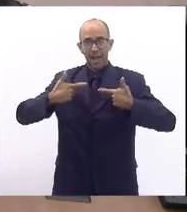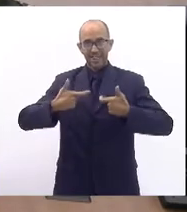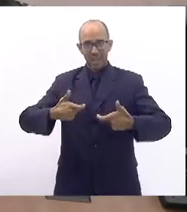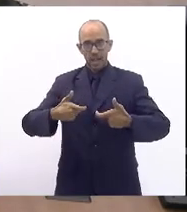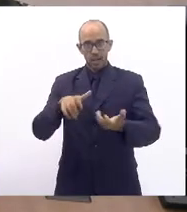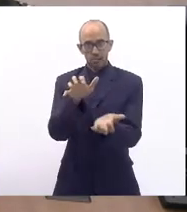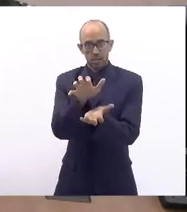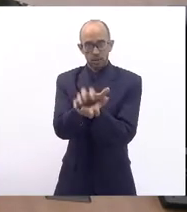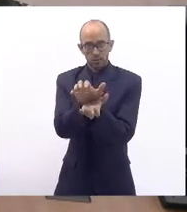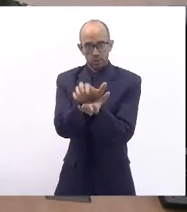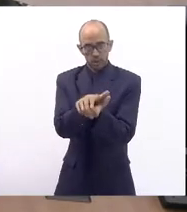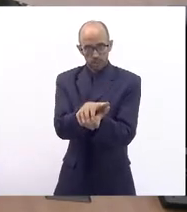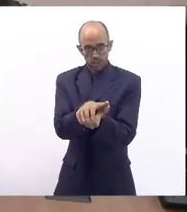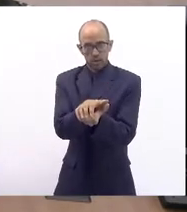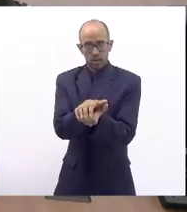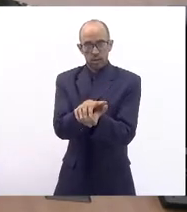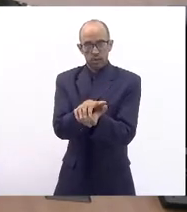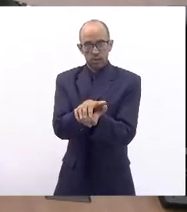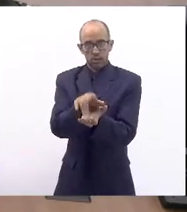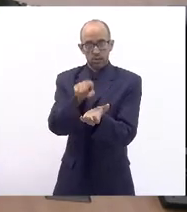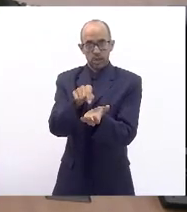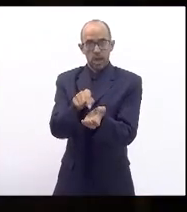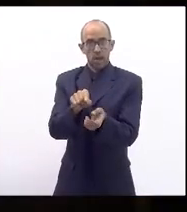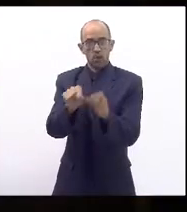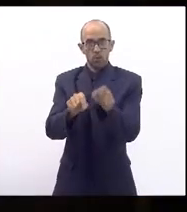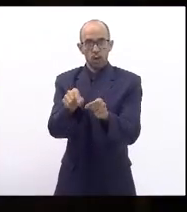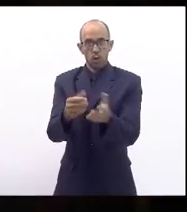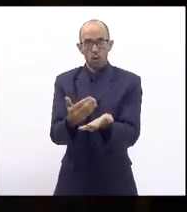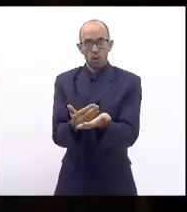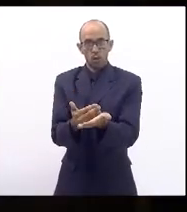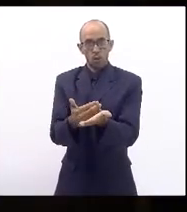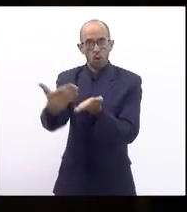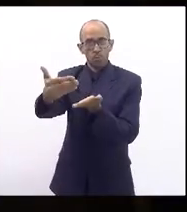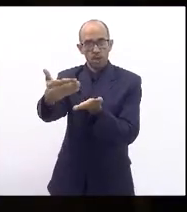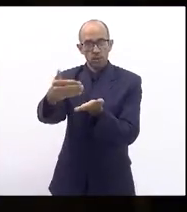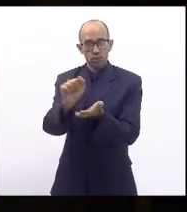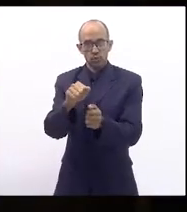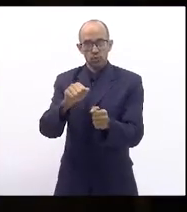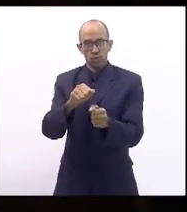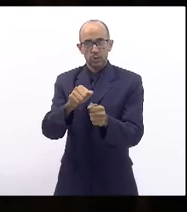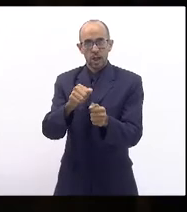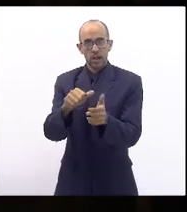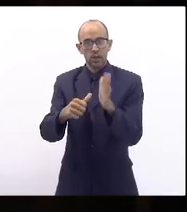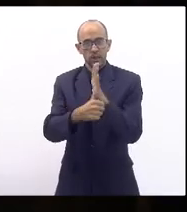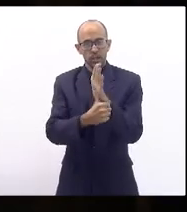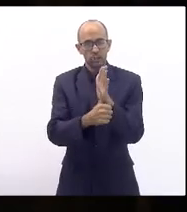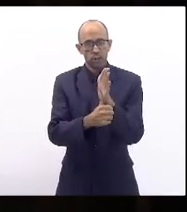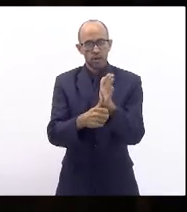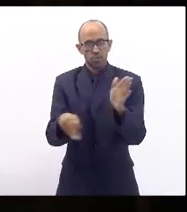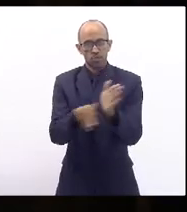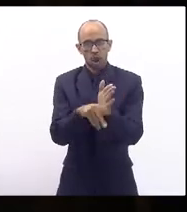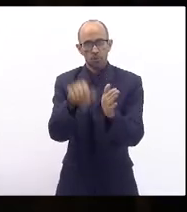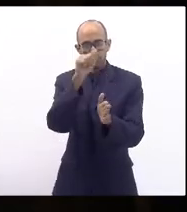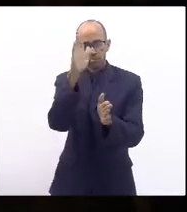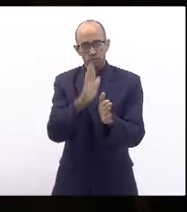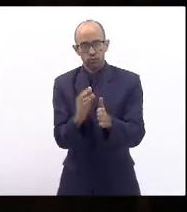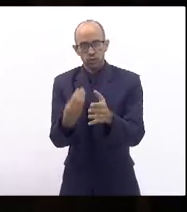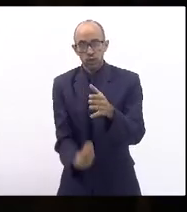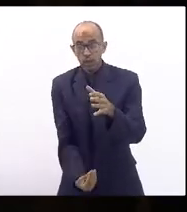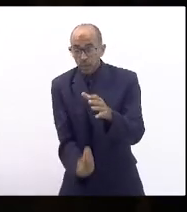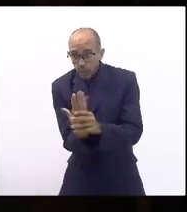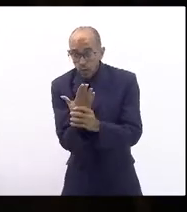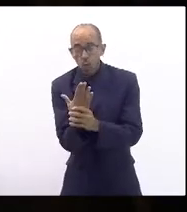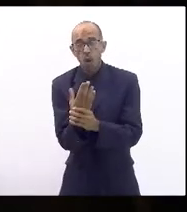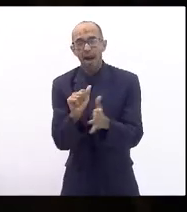considerado o berço da nacionalidade nos remete de imediato a Guararapes cujos feitos marcaram a génese do exército